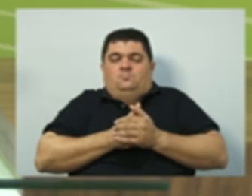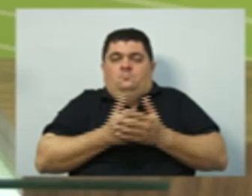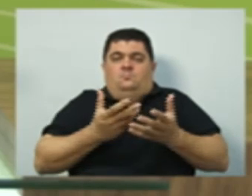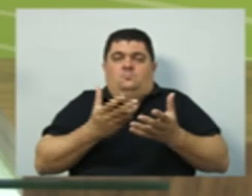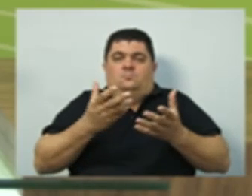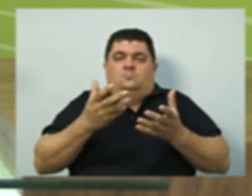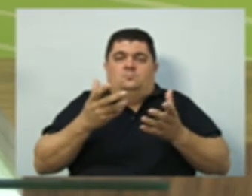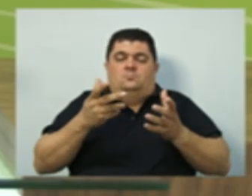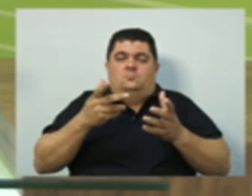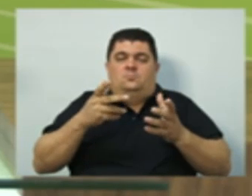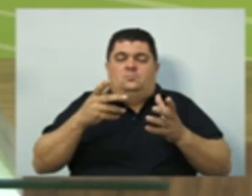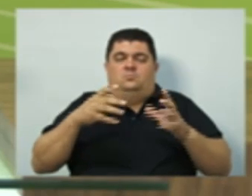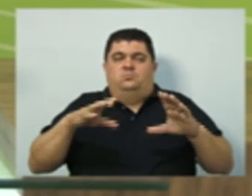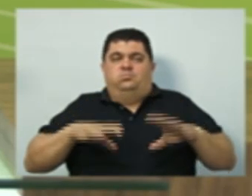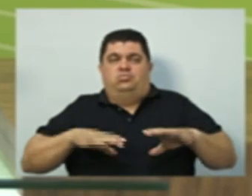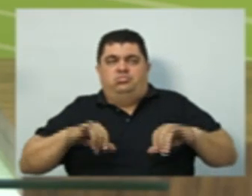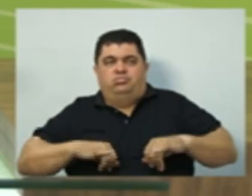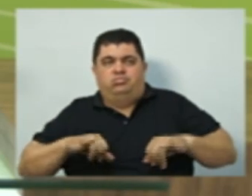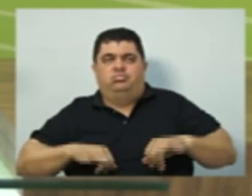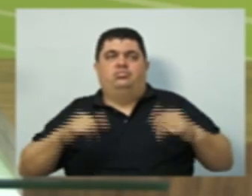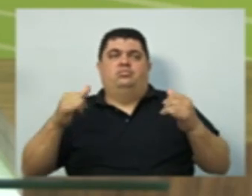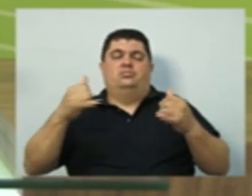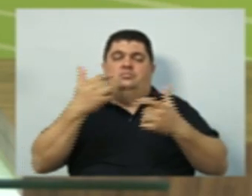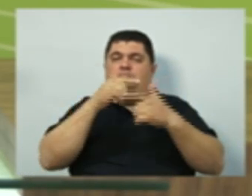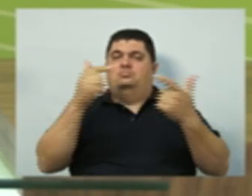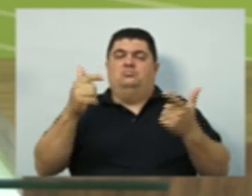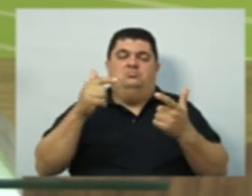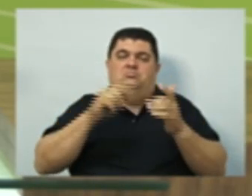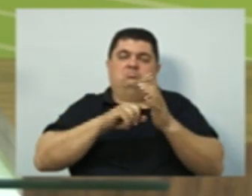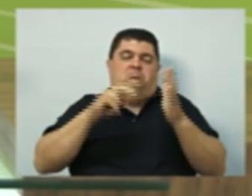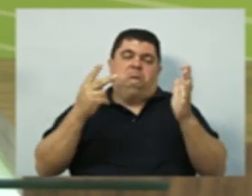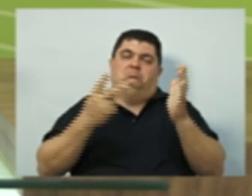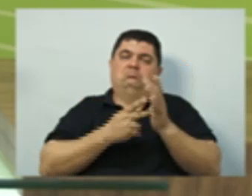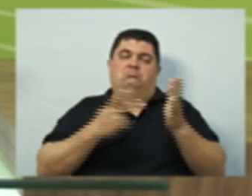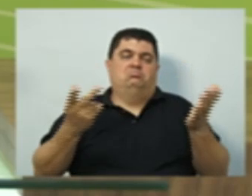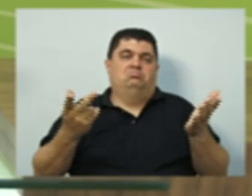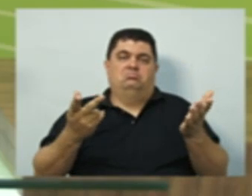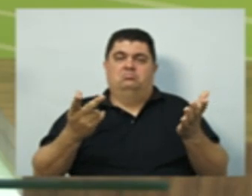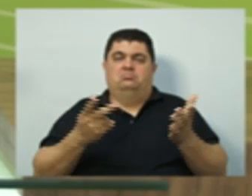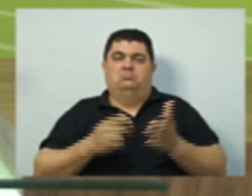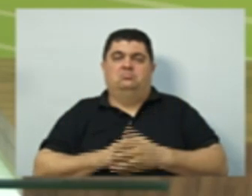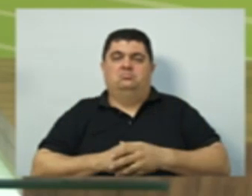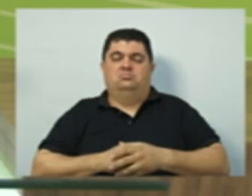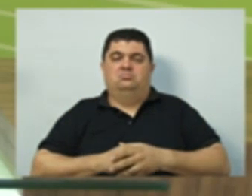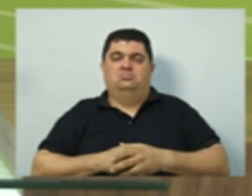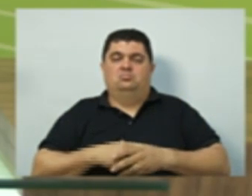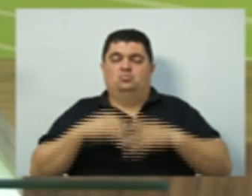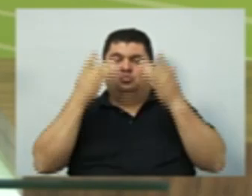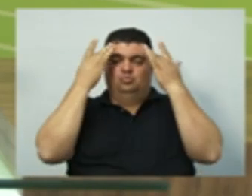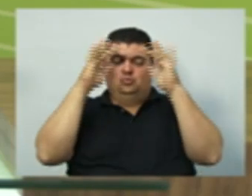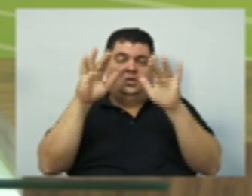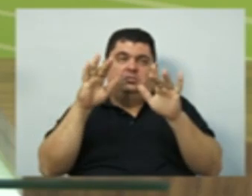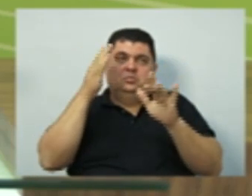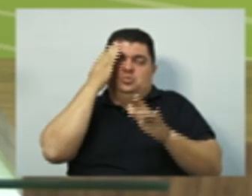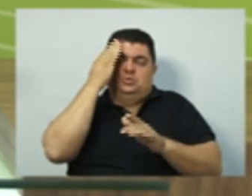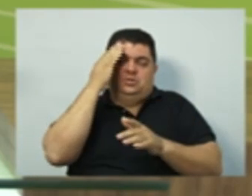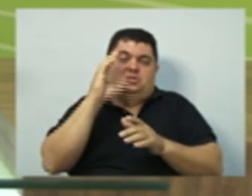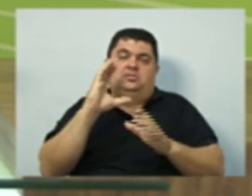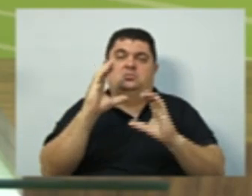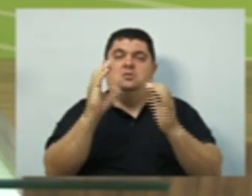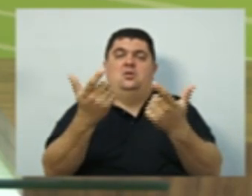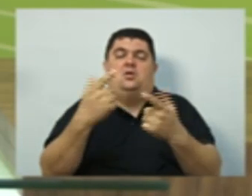trabalho, naquele mundo de sofrimento, algo que não tem o menor sentido para ela, e ela muitas vezes não vai se dar conta, porque